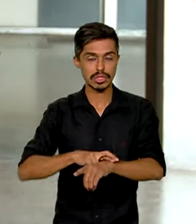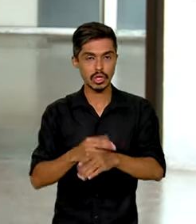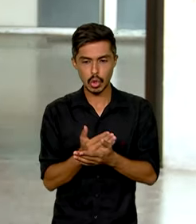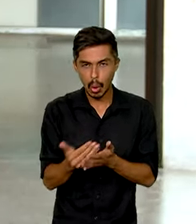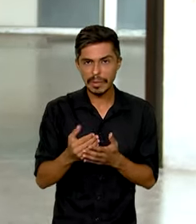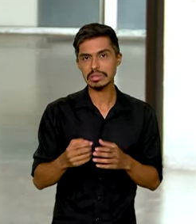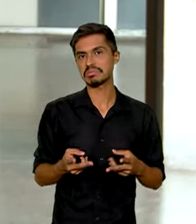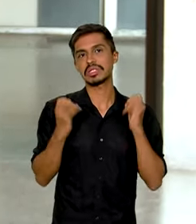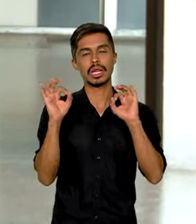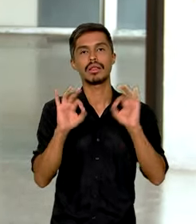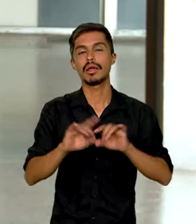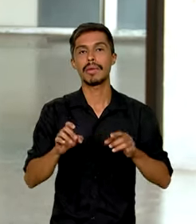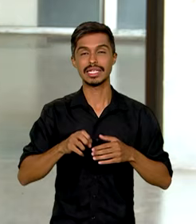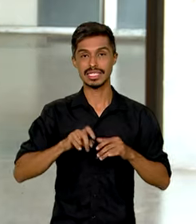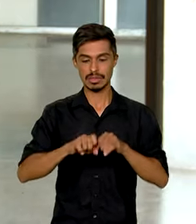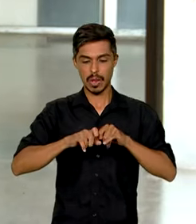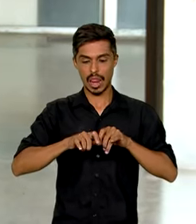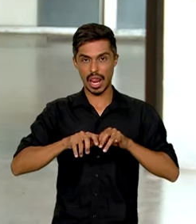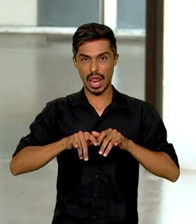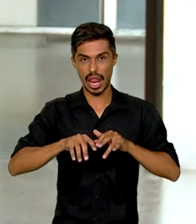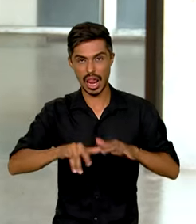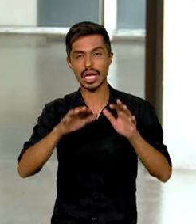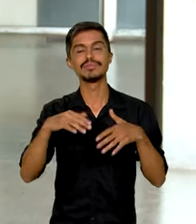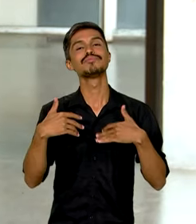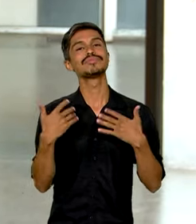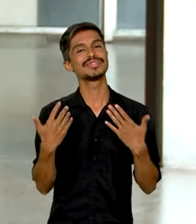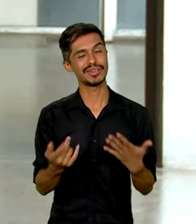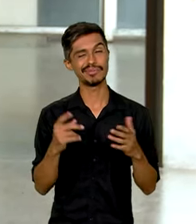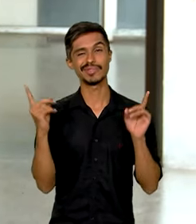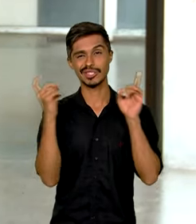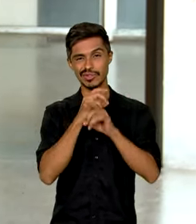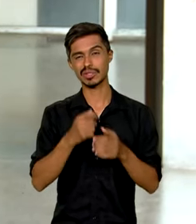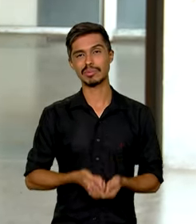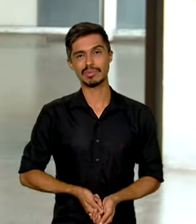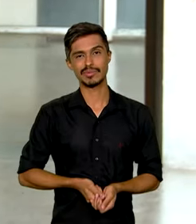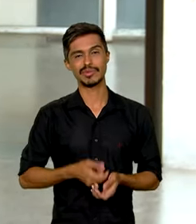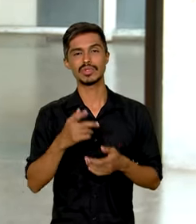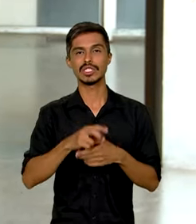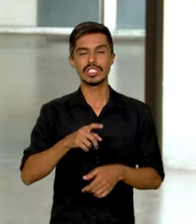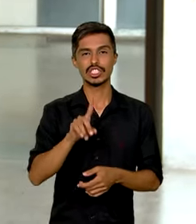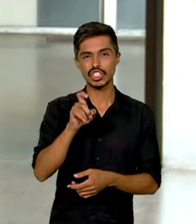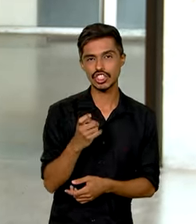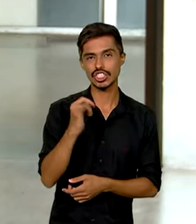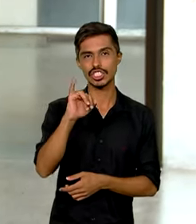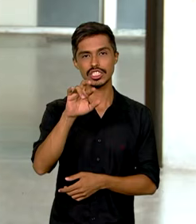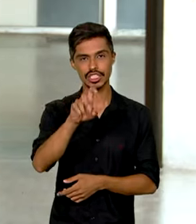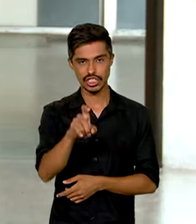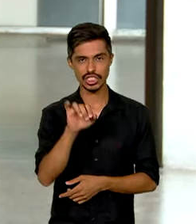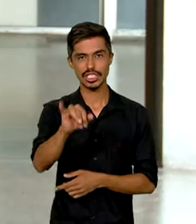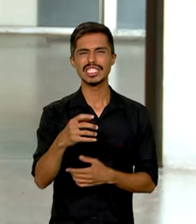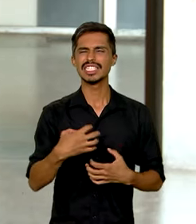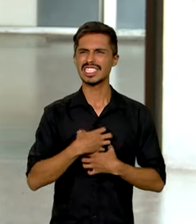início, mas tumores em estágio mais avançado podem causar dificuldades para urinar, sensação de não esvaziar